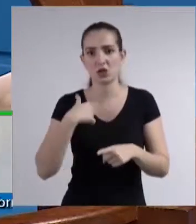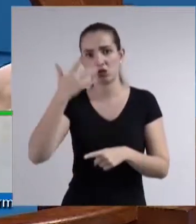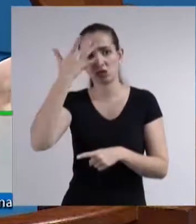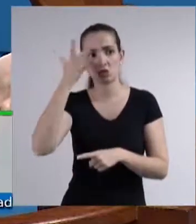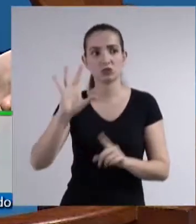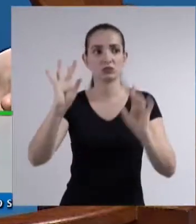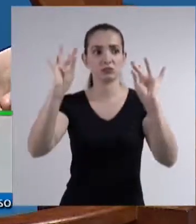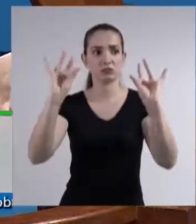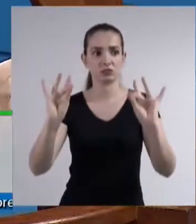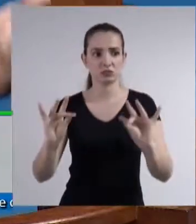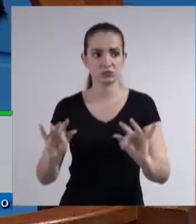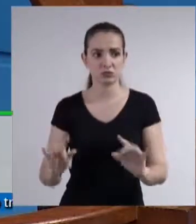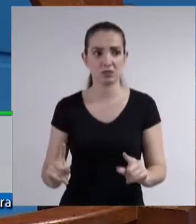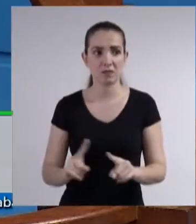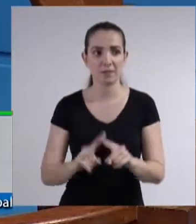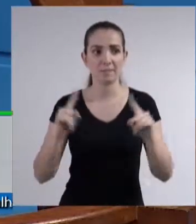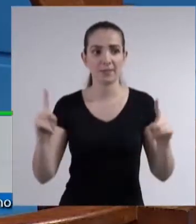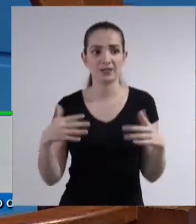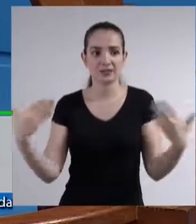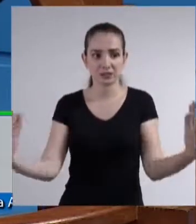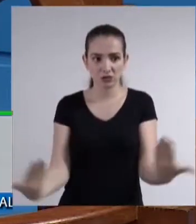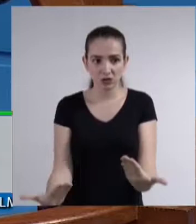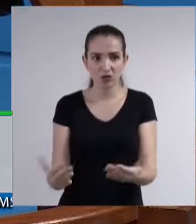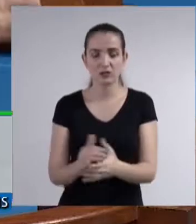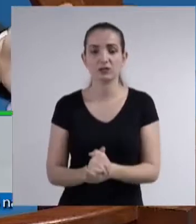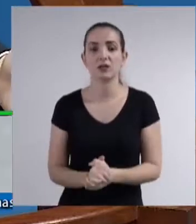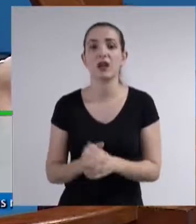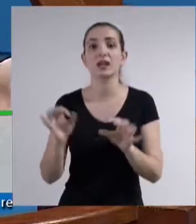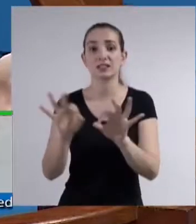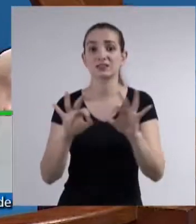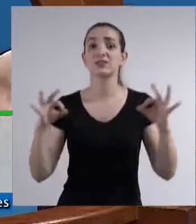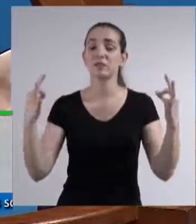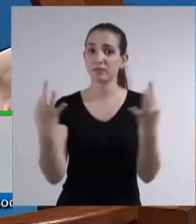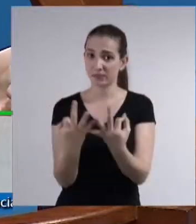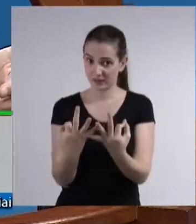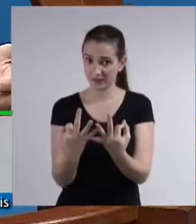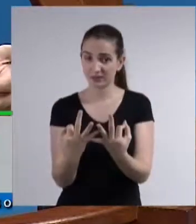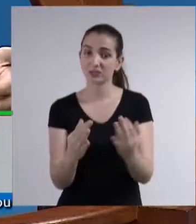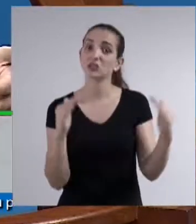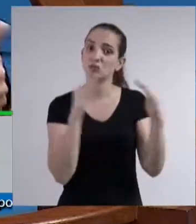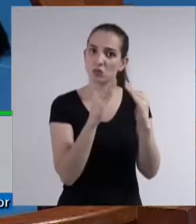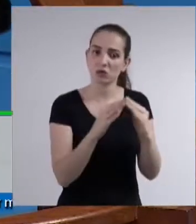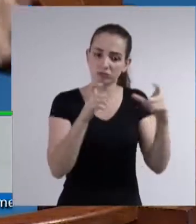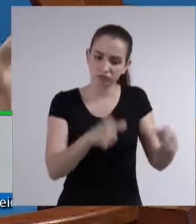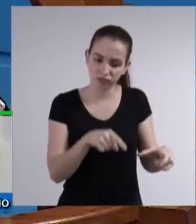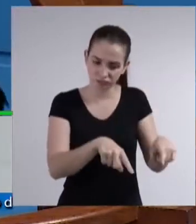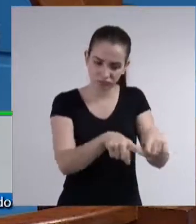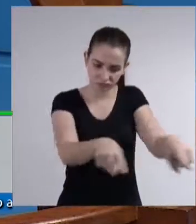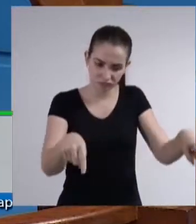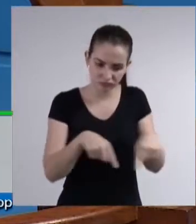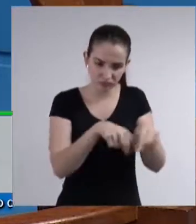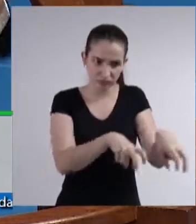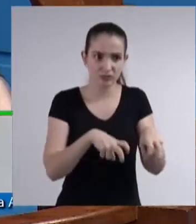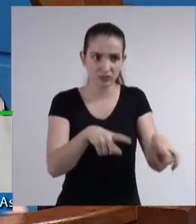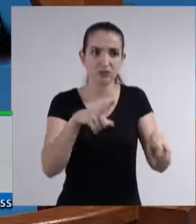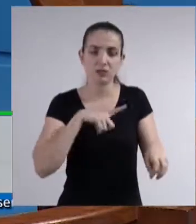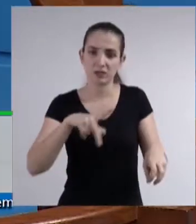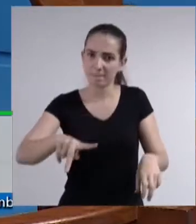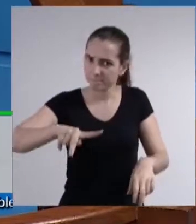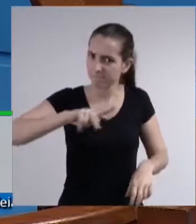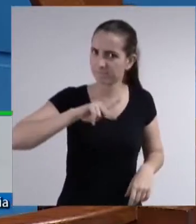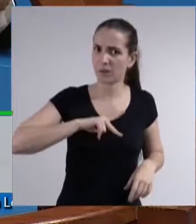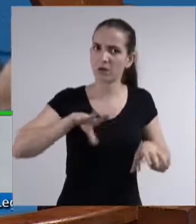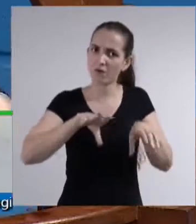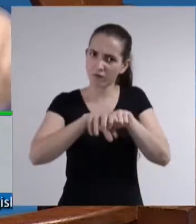colocar aqui. Agora, aquelas famílias que estavam residindo lá, elas têm título da terra, são